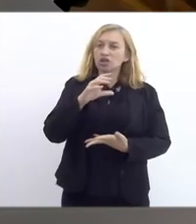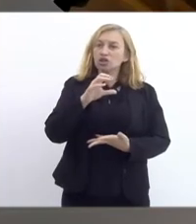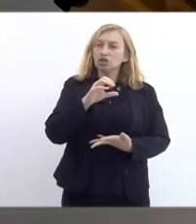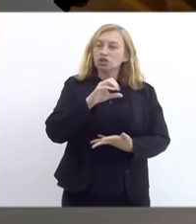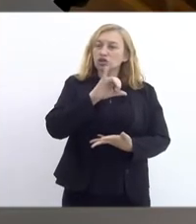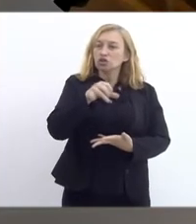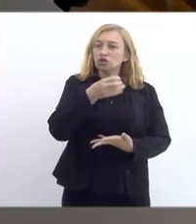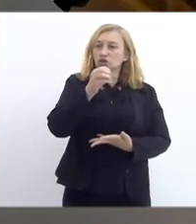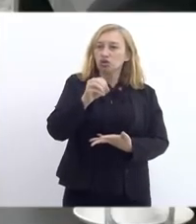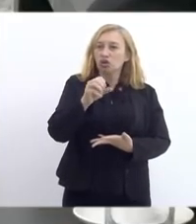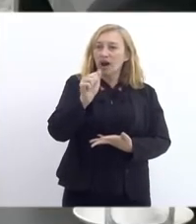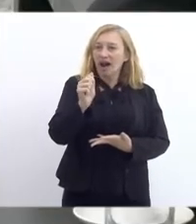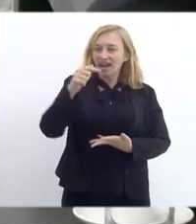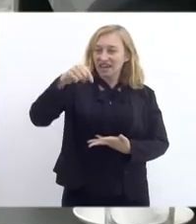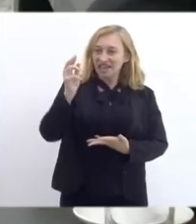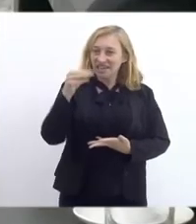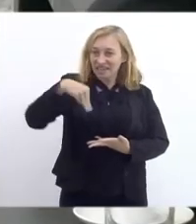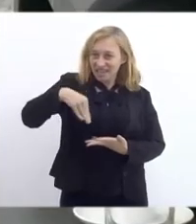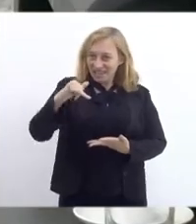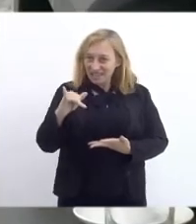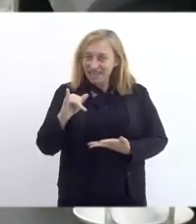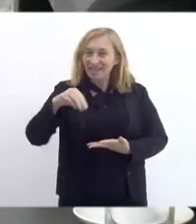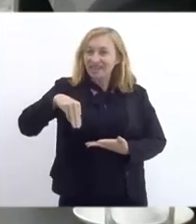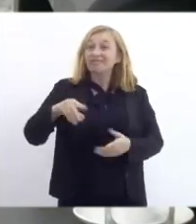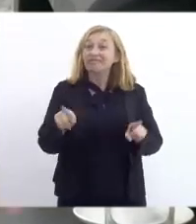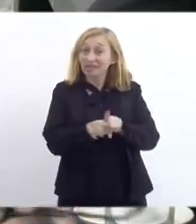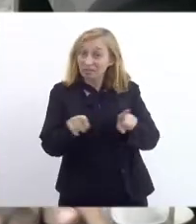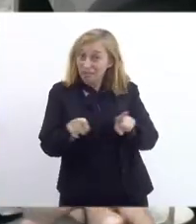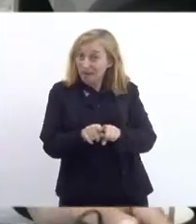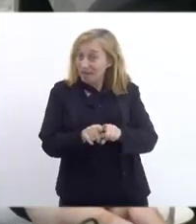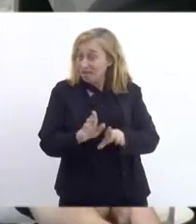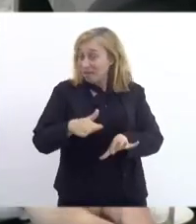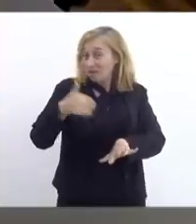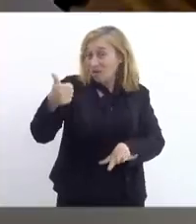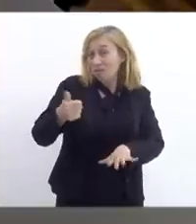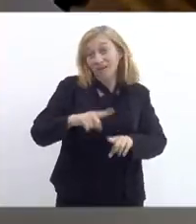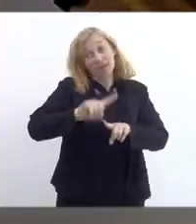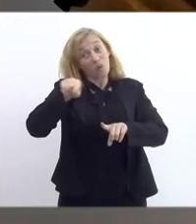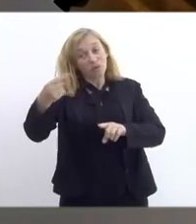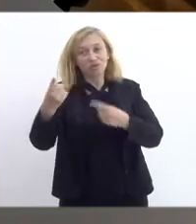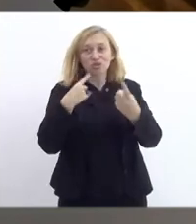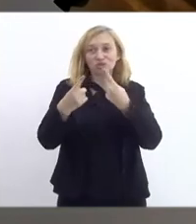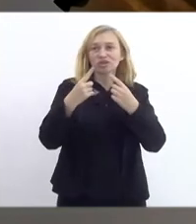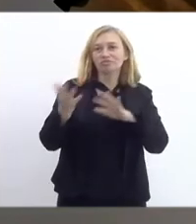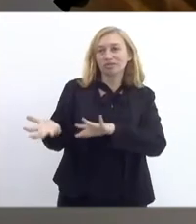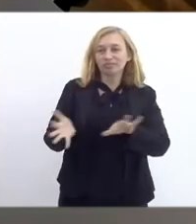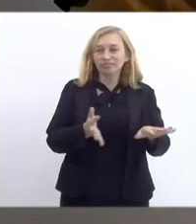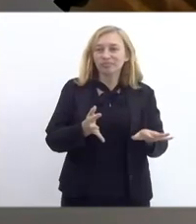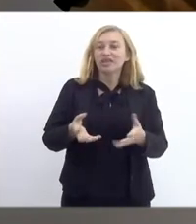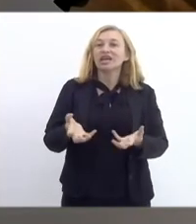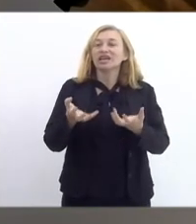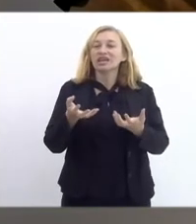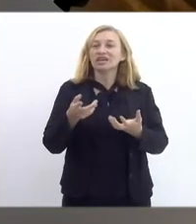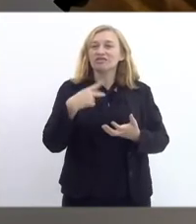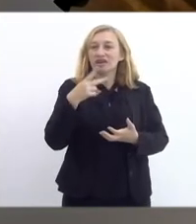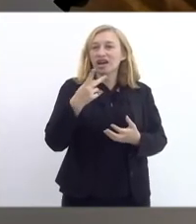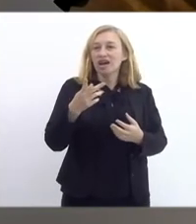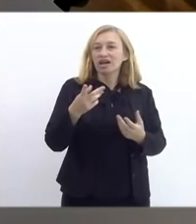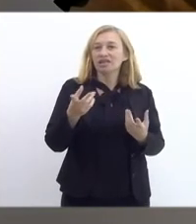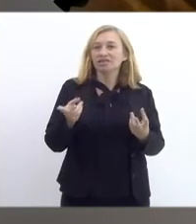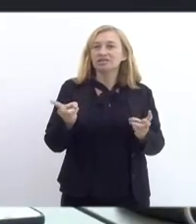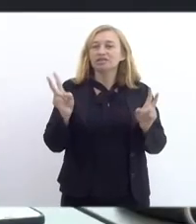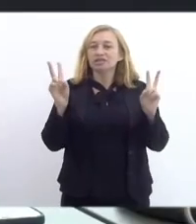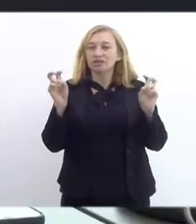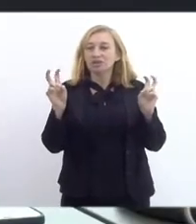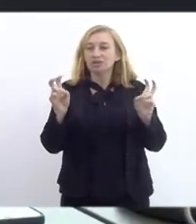foi melhor que Luiz Gama, mas também é outra discussão. Aí é outra discussão. Vamos lá, deputado. Eu queria vir para a questão do que nós pedimos